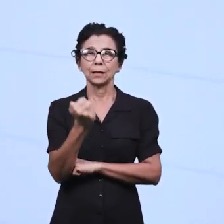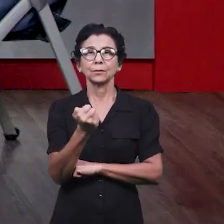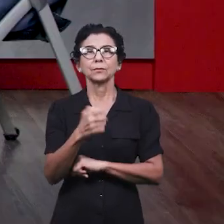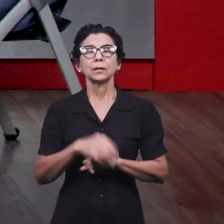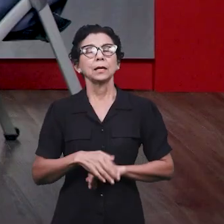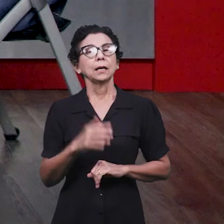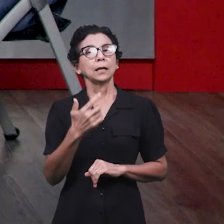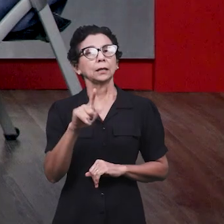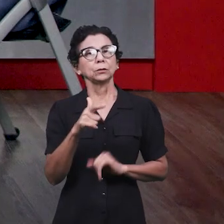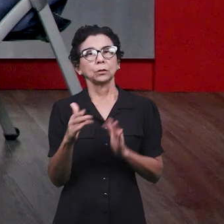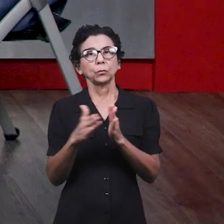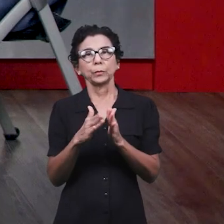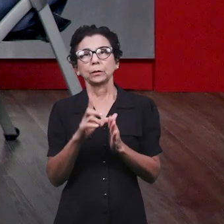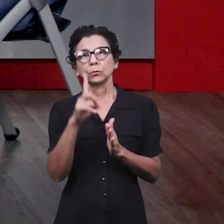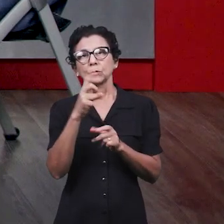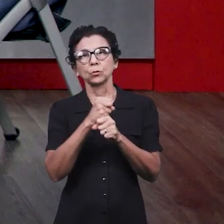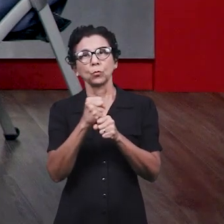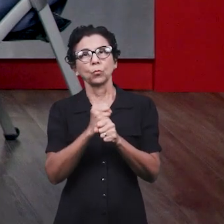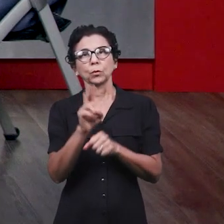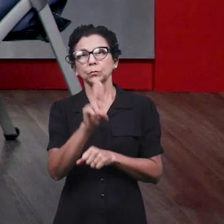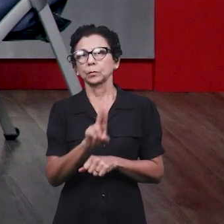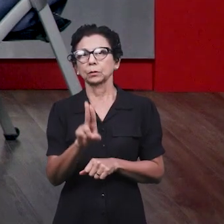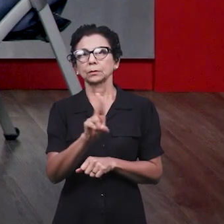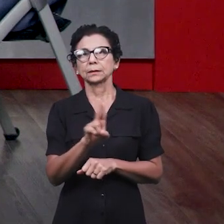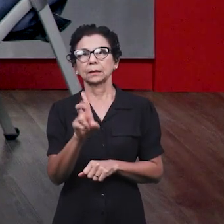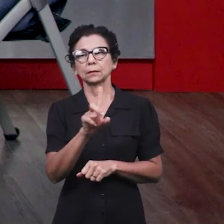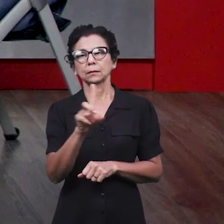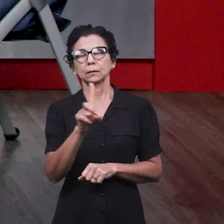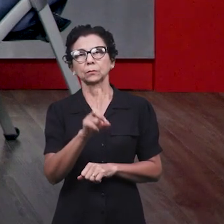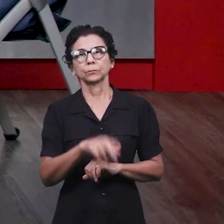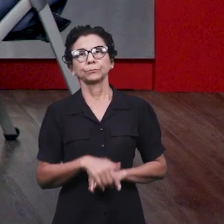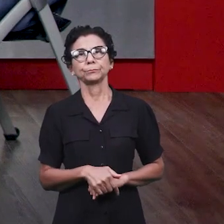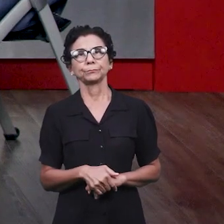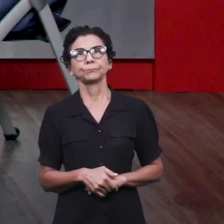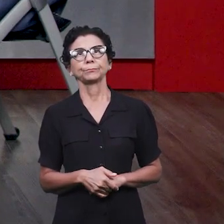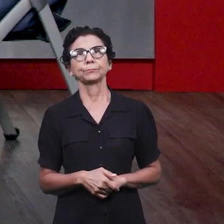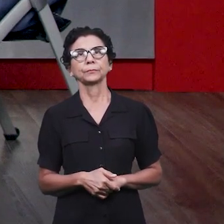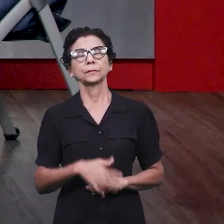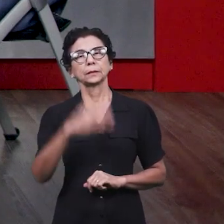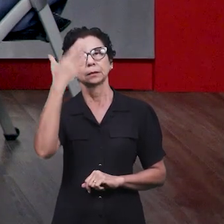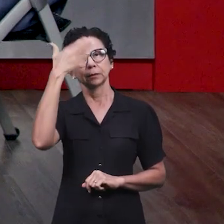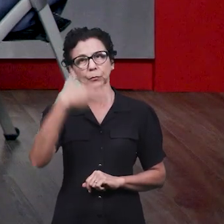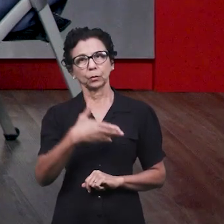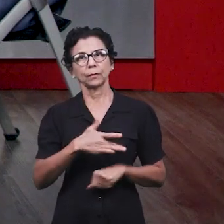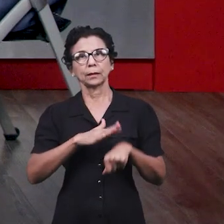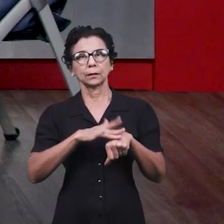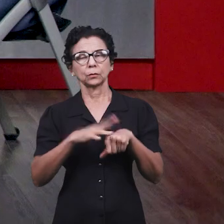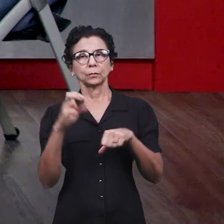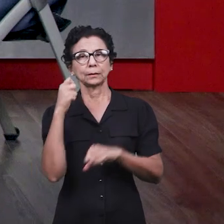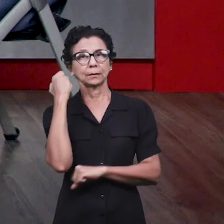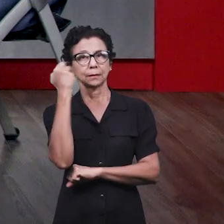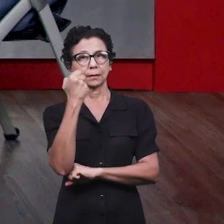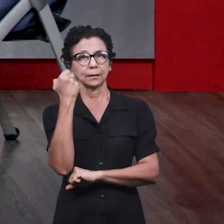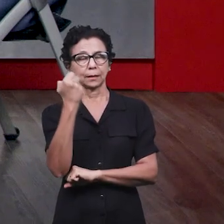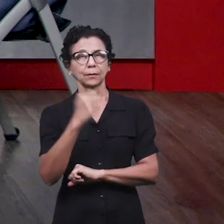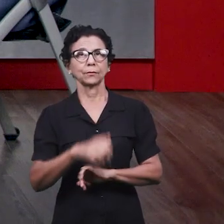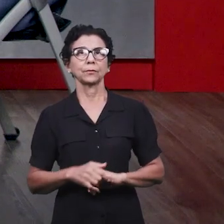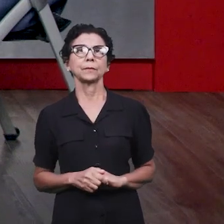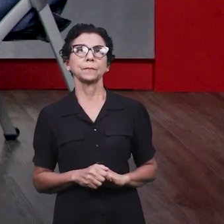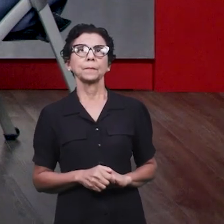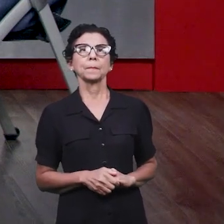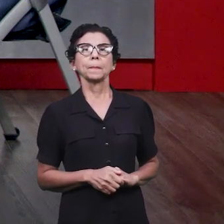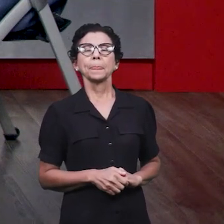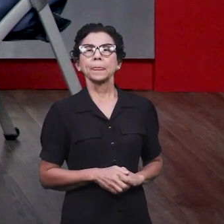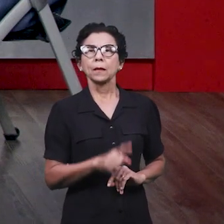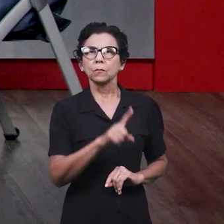Aí não teria que submeter a essa carência, Não né? teria que submeter a essa carência, se provar que é a doença grave. Por isso, assim, se você não está contribuindo